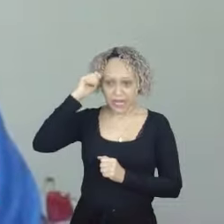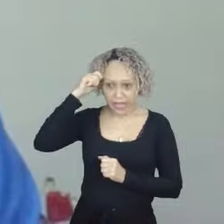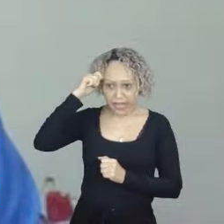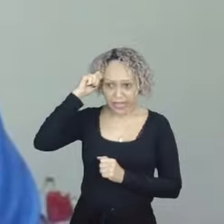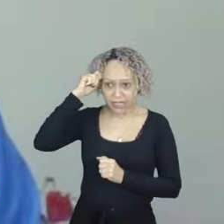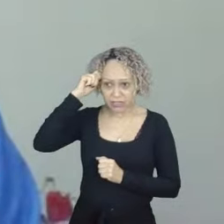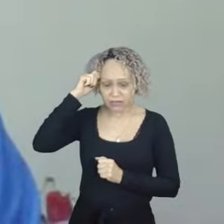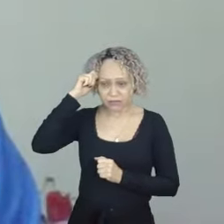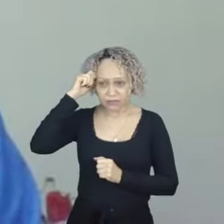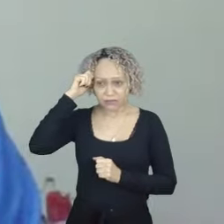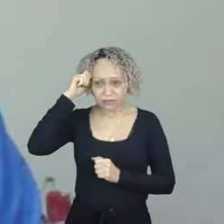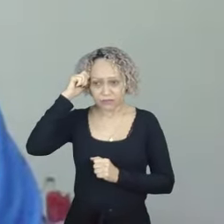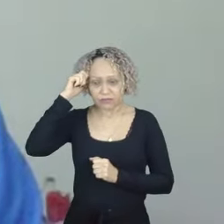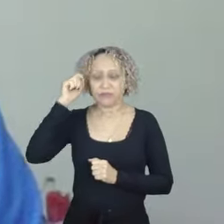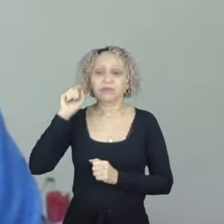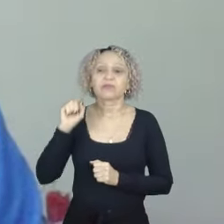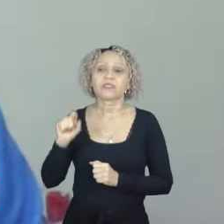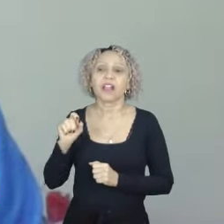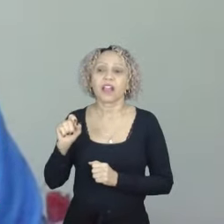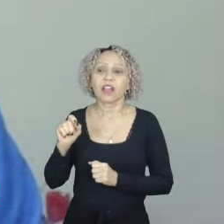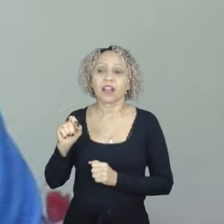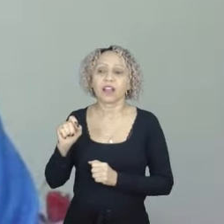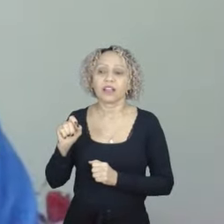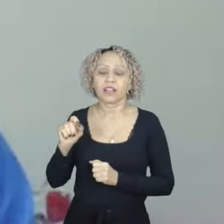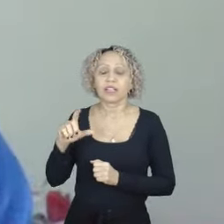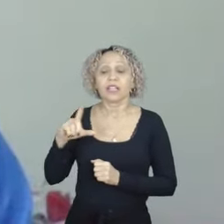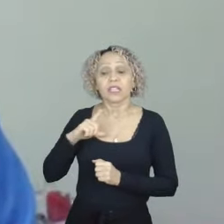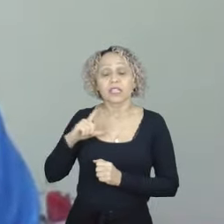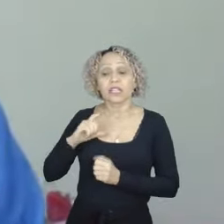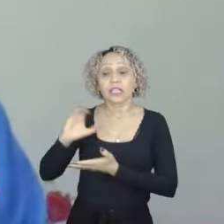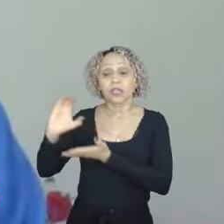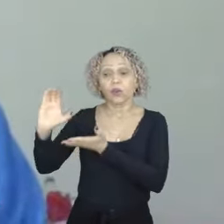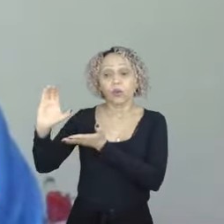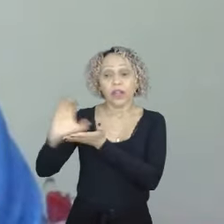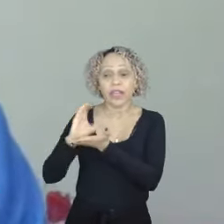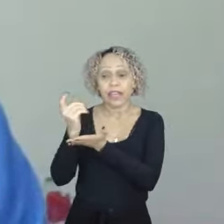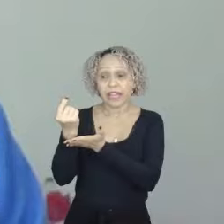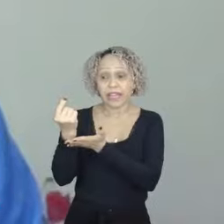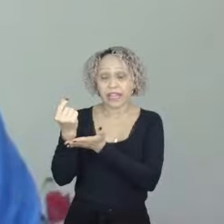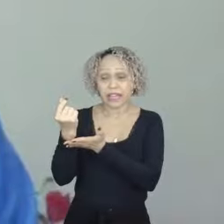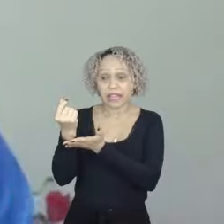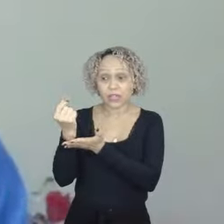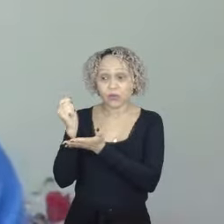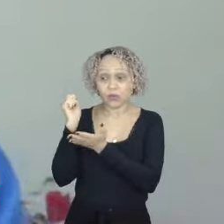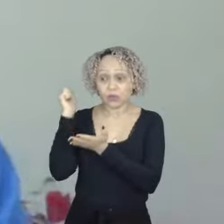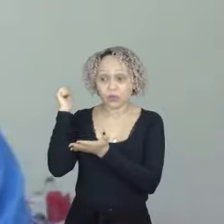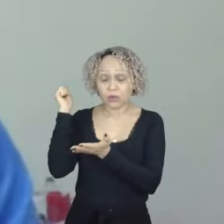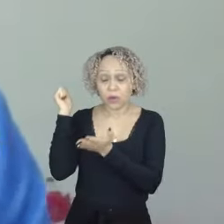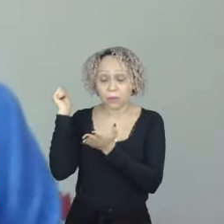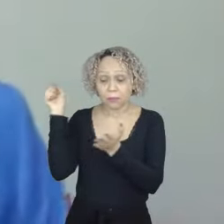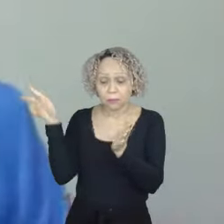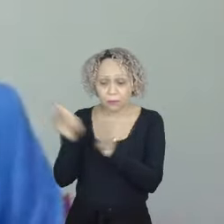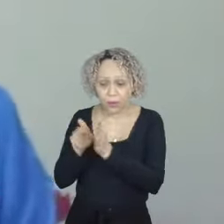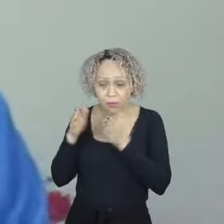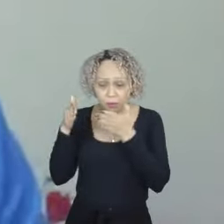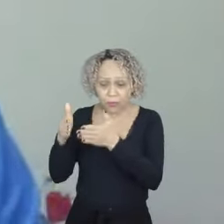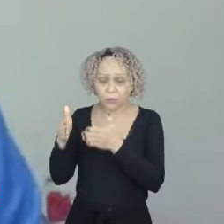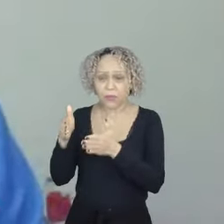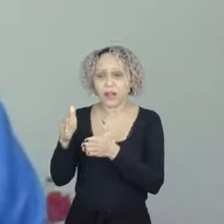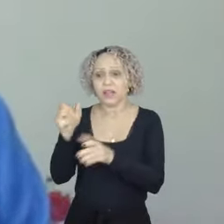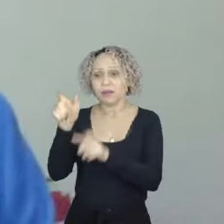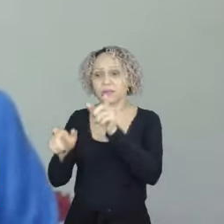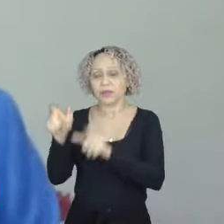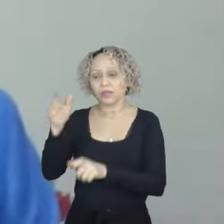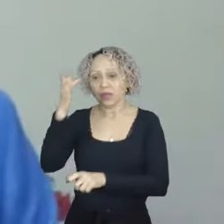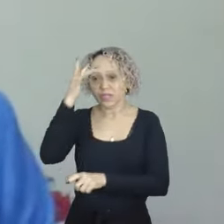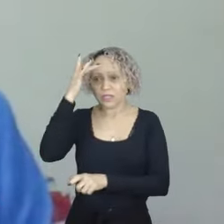mesmo, a obter os recursos do fundo para pessoas negras, né? A ideia